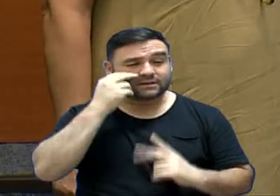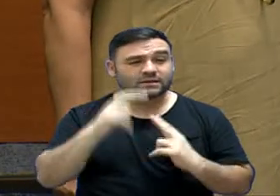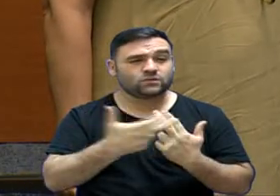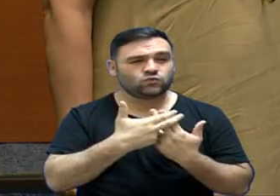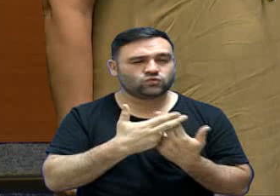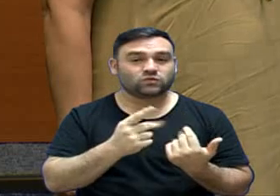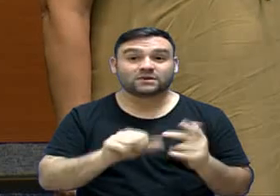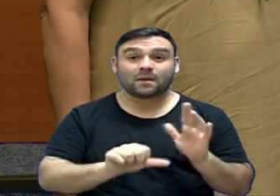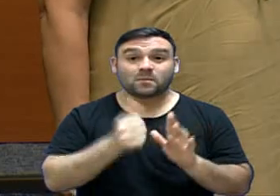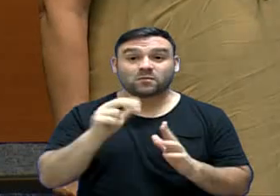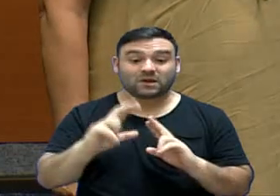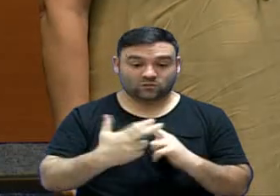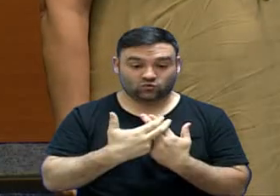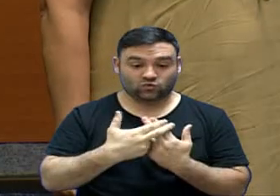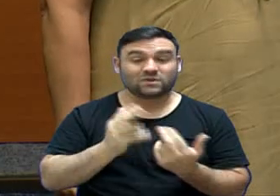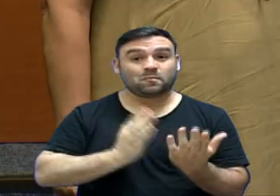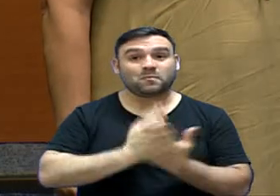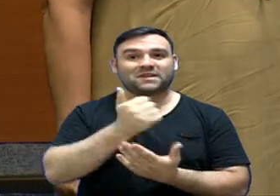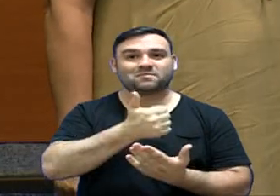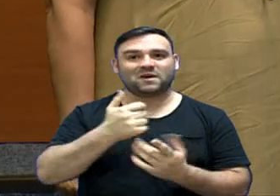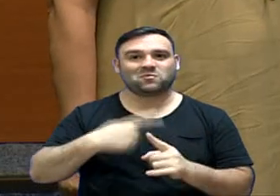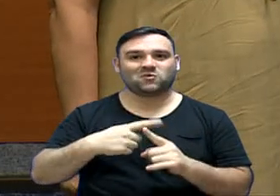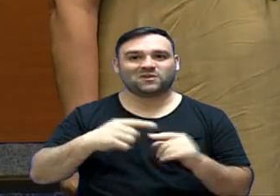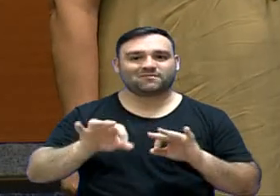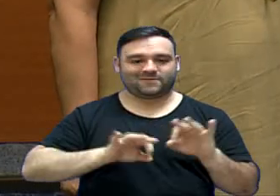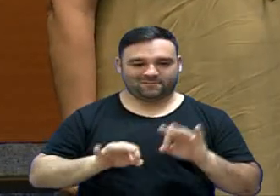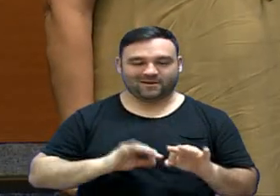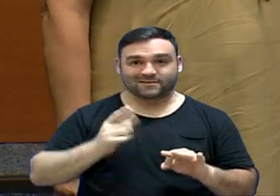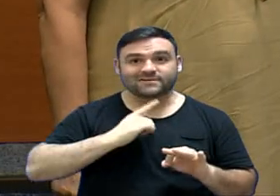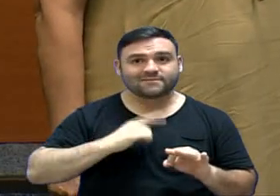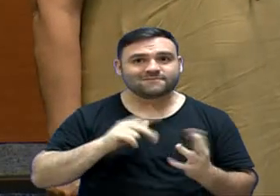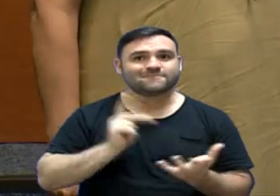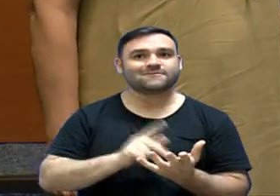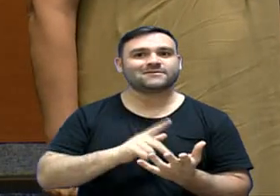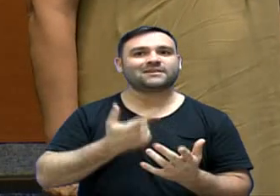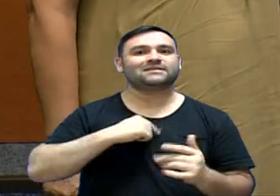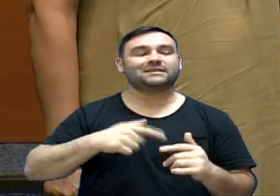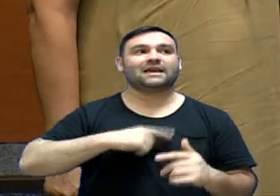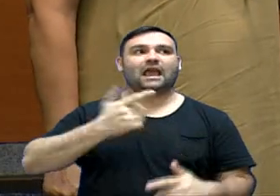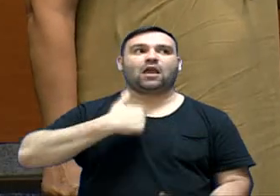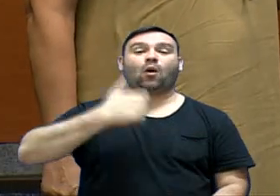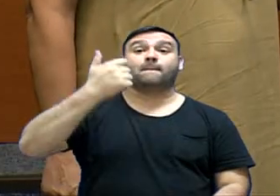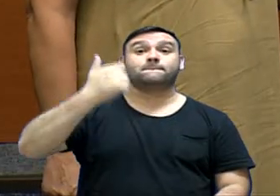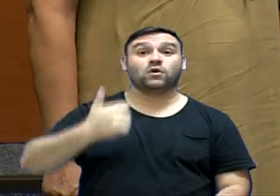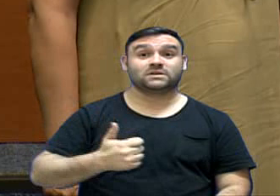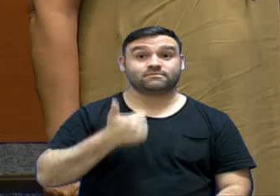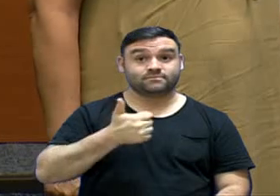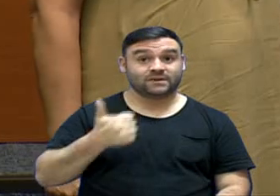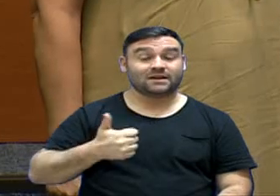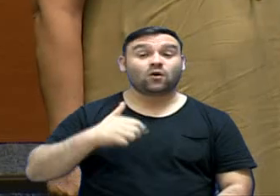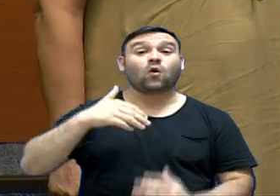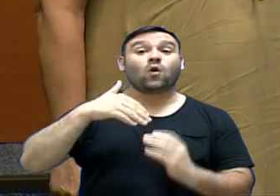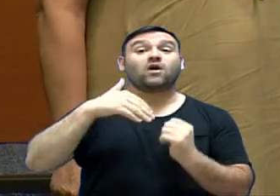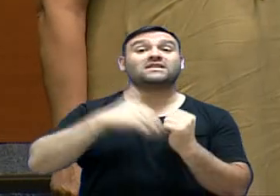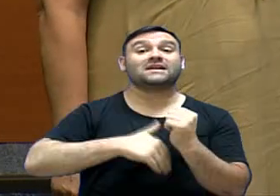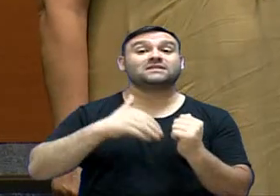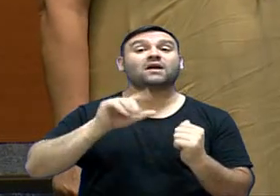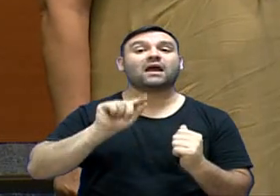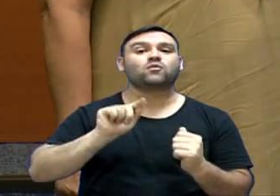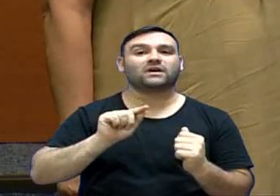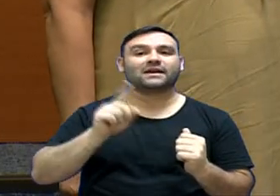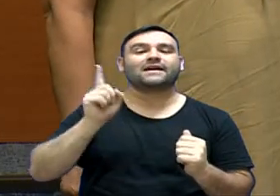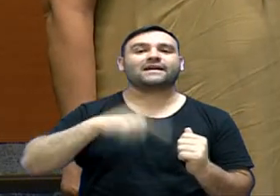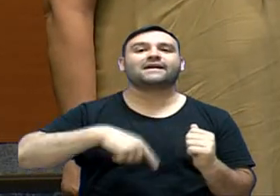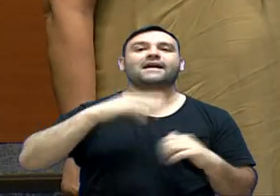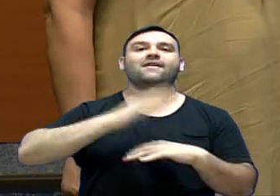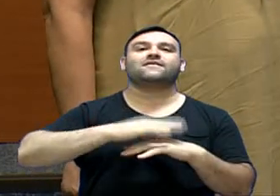Na primeira fase do SUS, você vai passar bem porque você está preparado. E, realmente, peguei uma colocação muito boa. O segredo é você